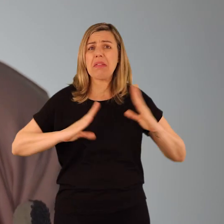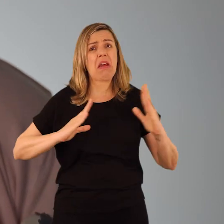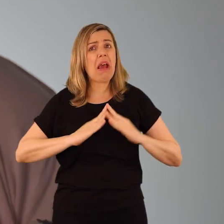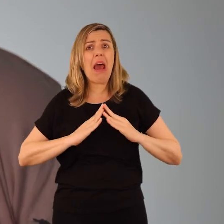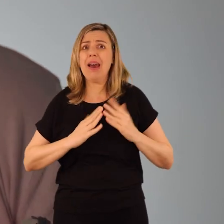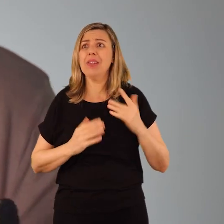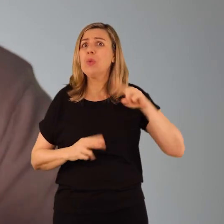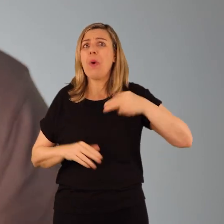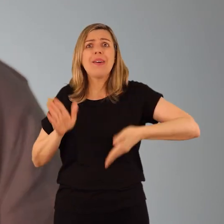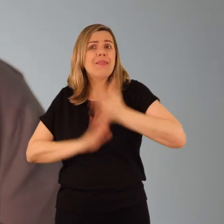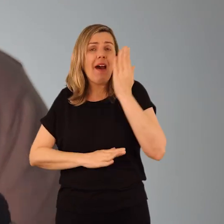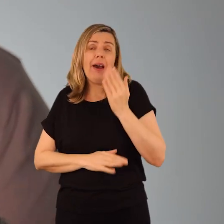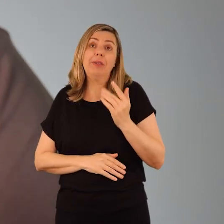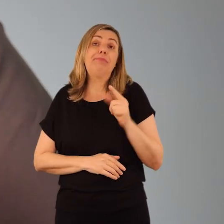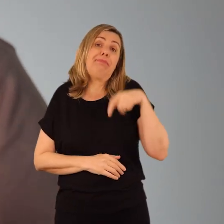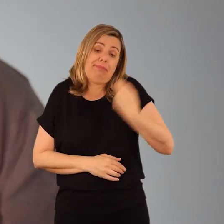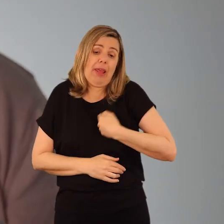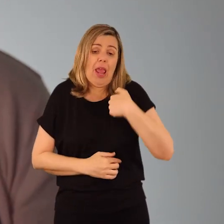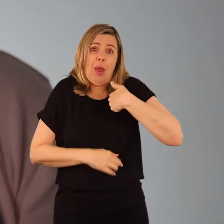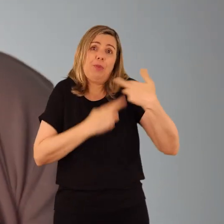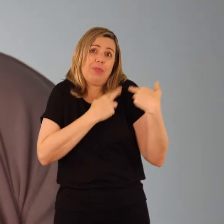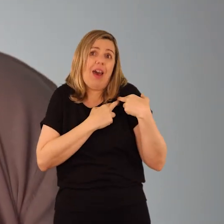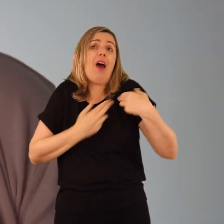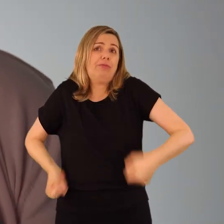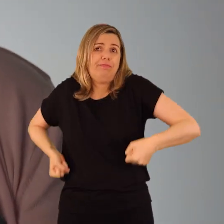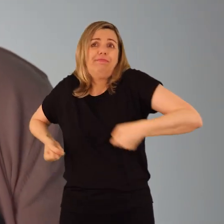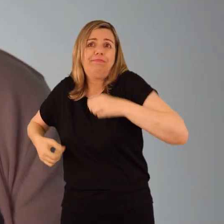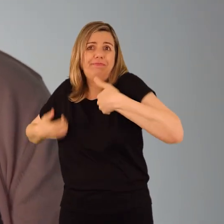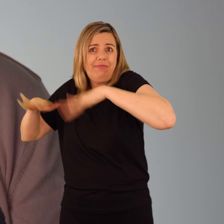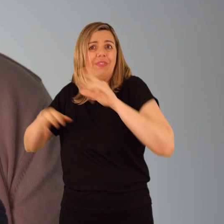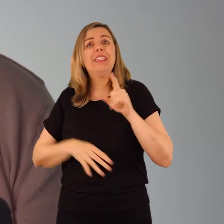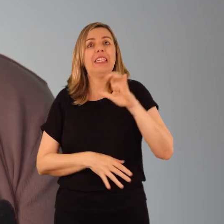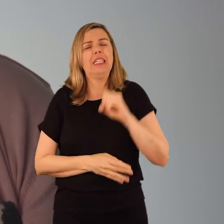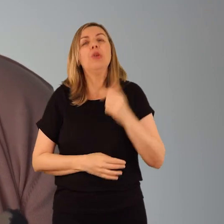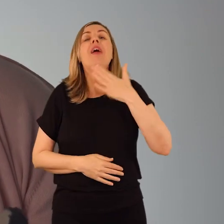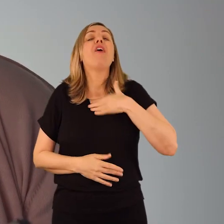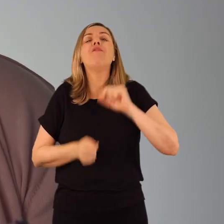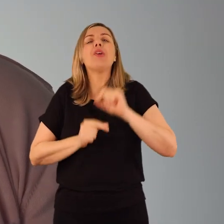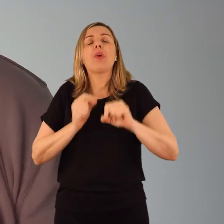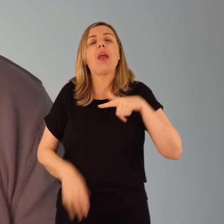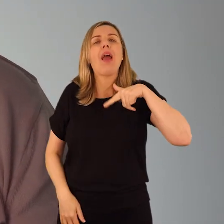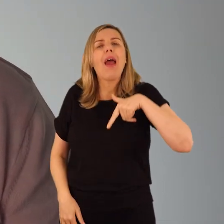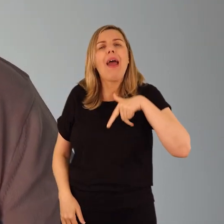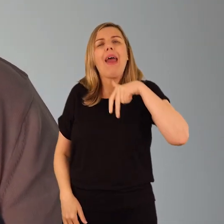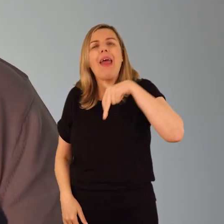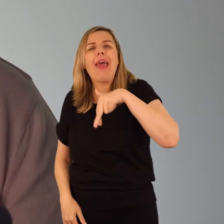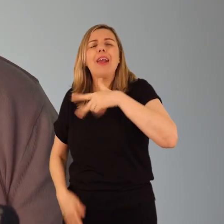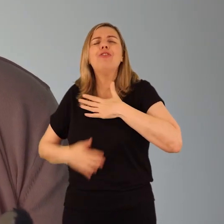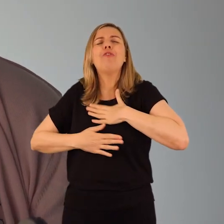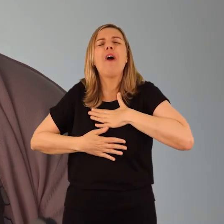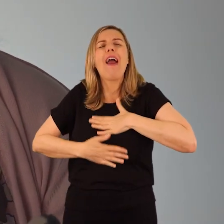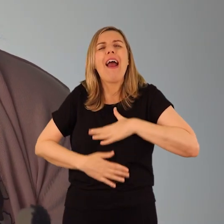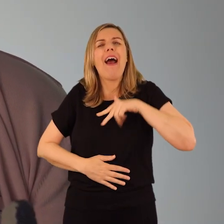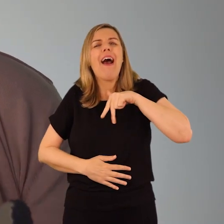Mas eu tinha que levar o lixo, alguém tinha que levar o lixo, eu que tinha que levar o lixo, né? Aí eu ia bem devagarinho, assim, caminhando bem devagarinho. Fecha